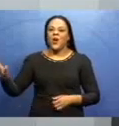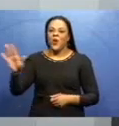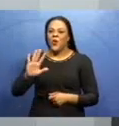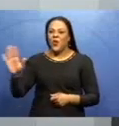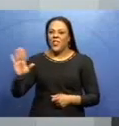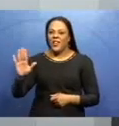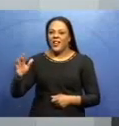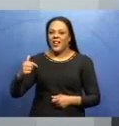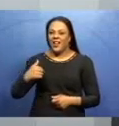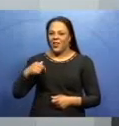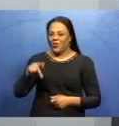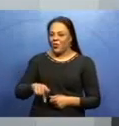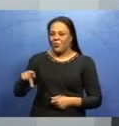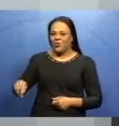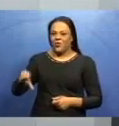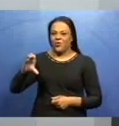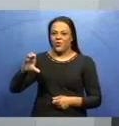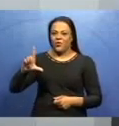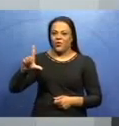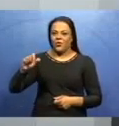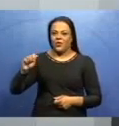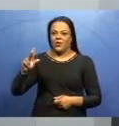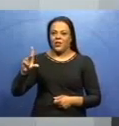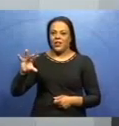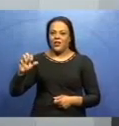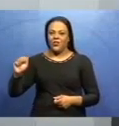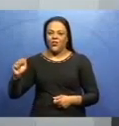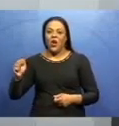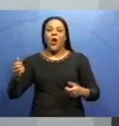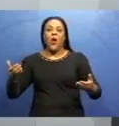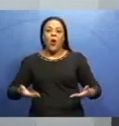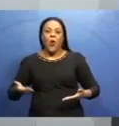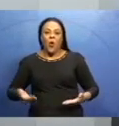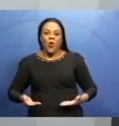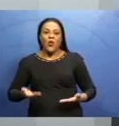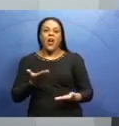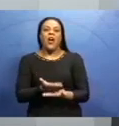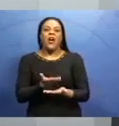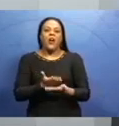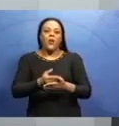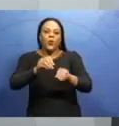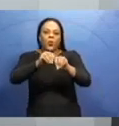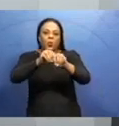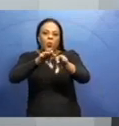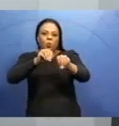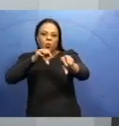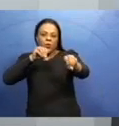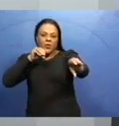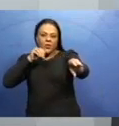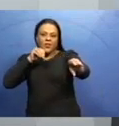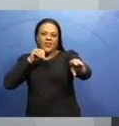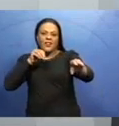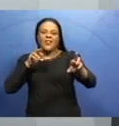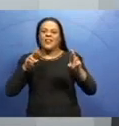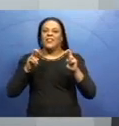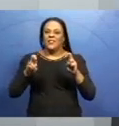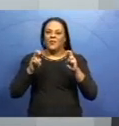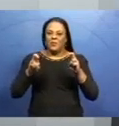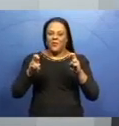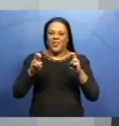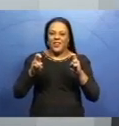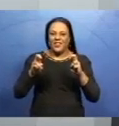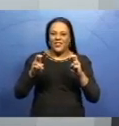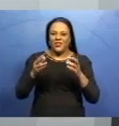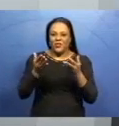Olá, sou a professora Cláudia e estamos aqui para mais uma aula à distância. Espero encontrar vocês com